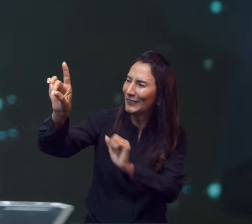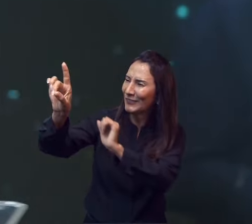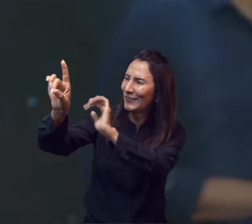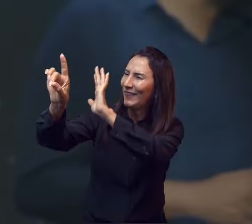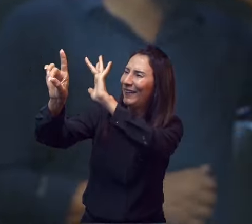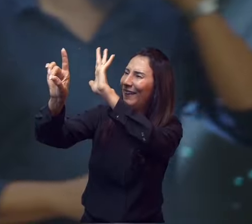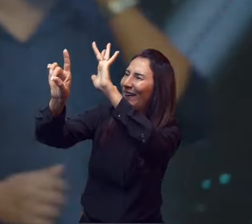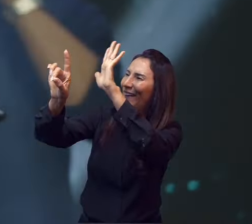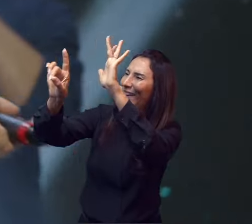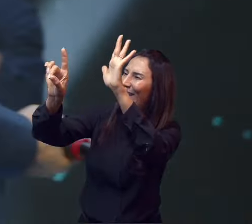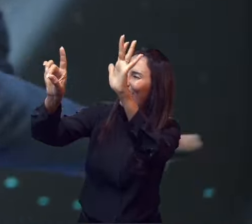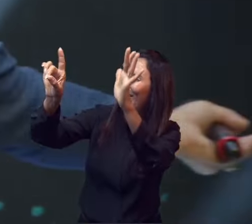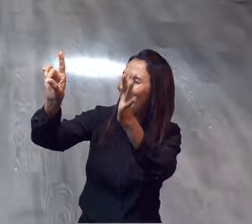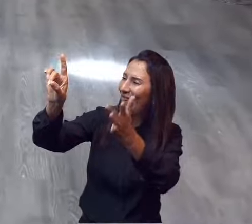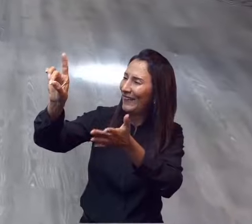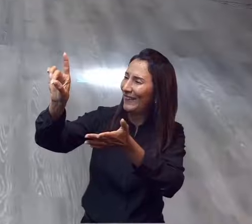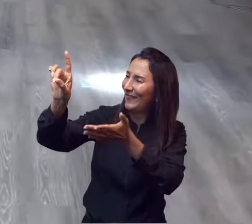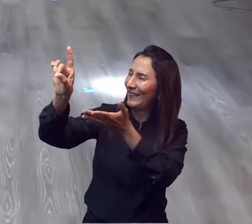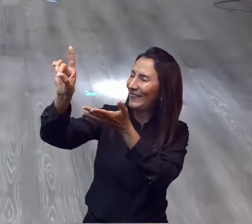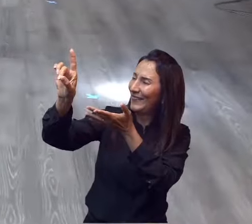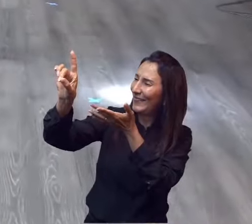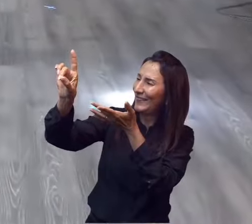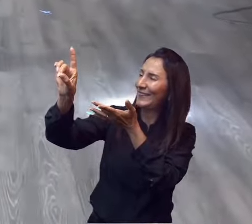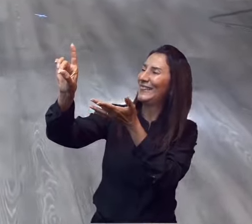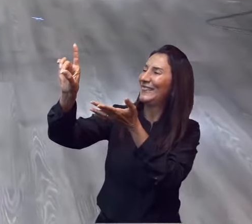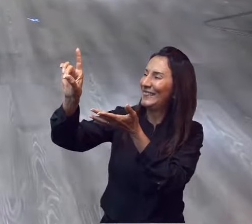só glória que Deus